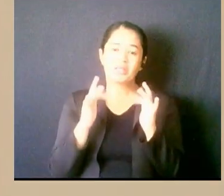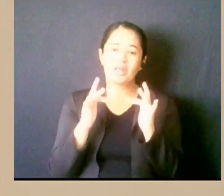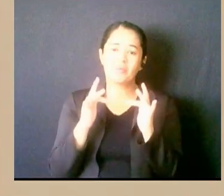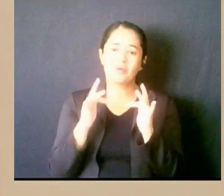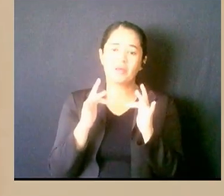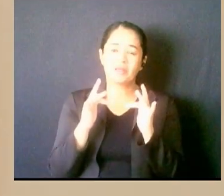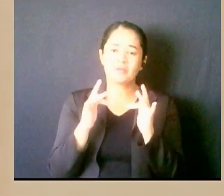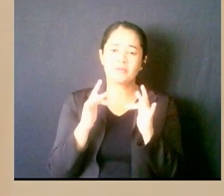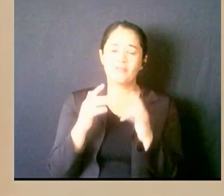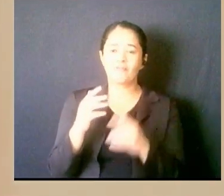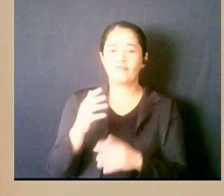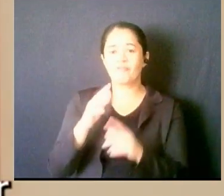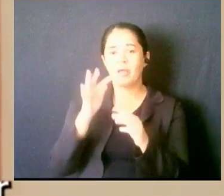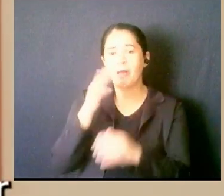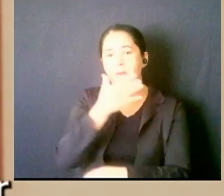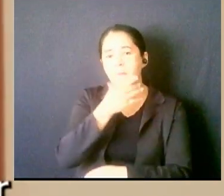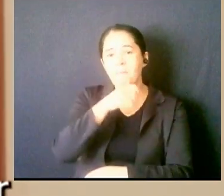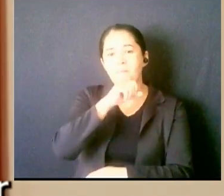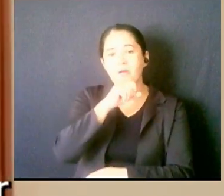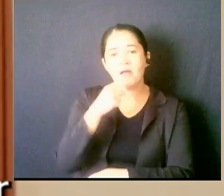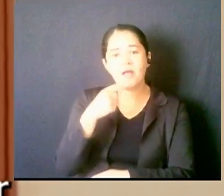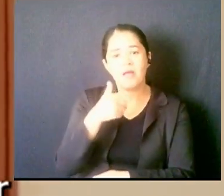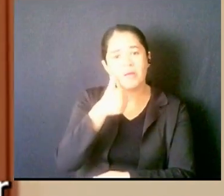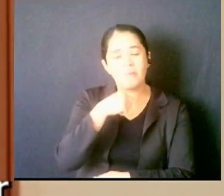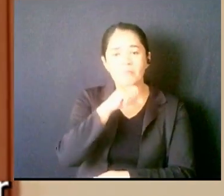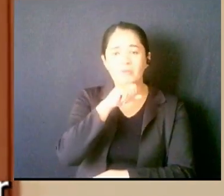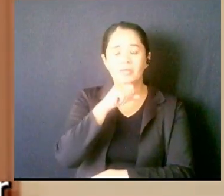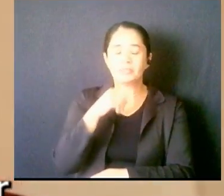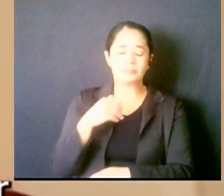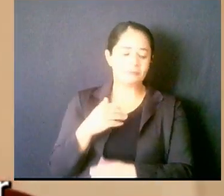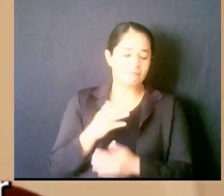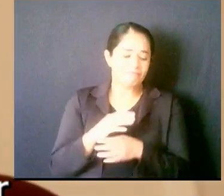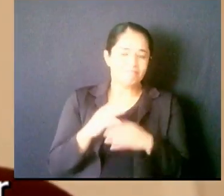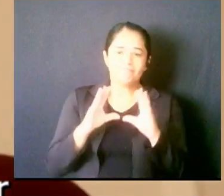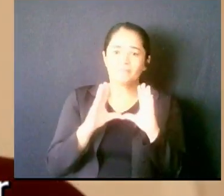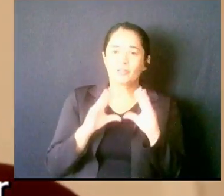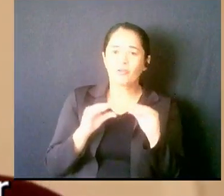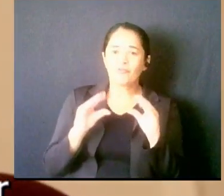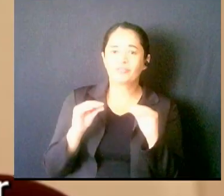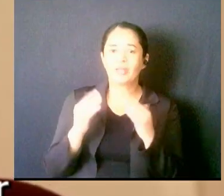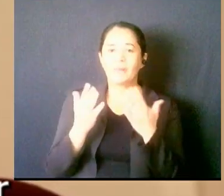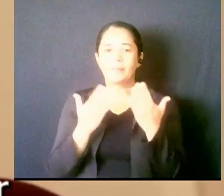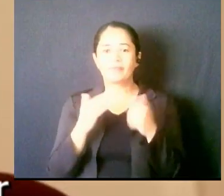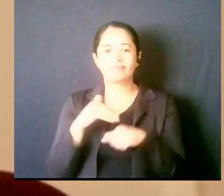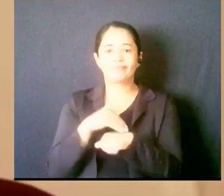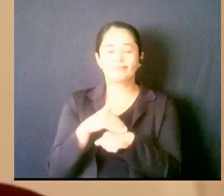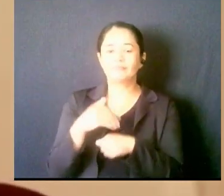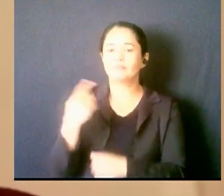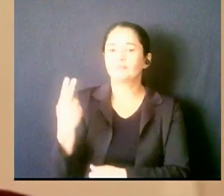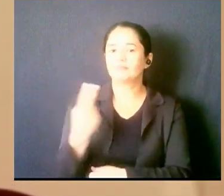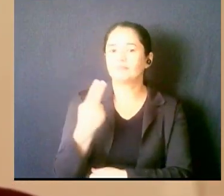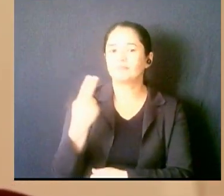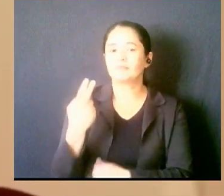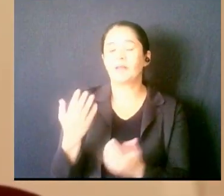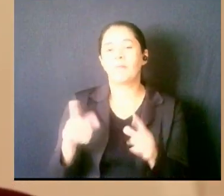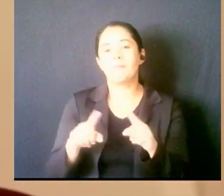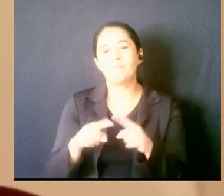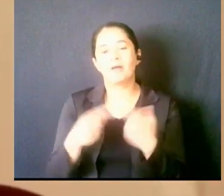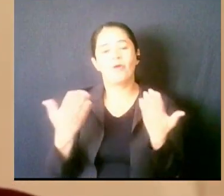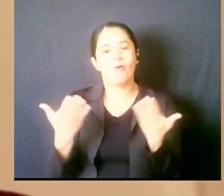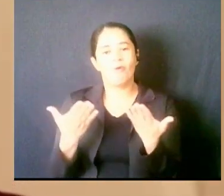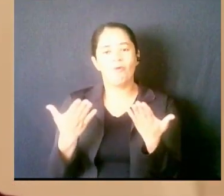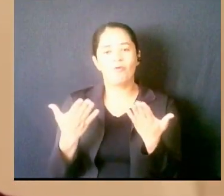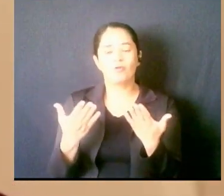sabe? Não me sentia à vontade. Eu não me sentia confortável para falar. E eu acho que, hoje eu vendo, é muito importante de que